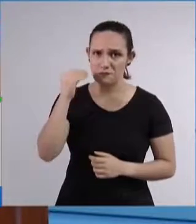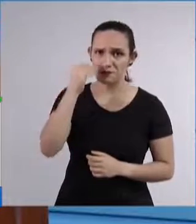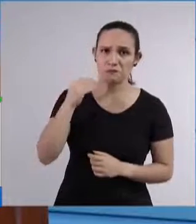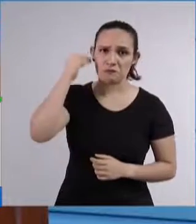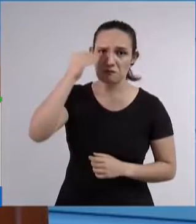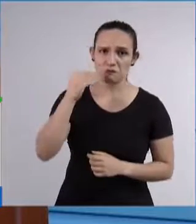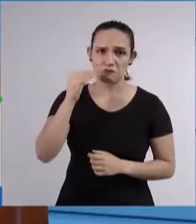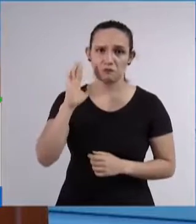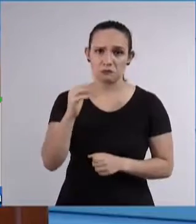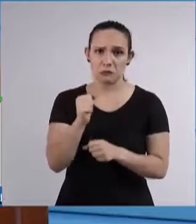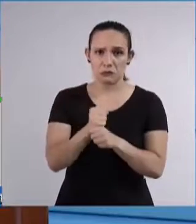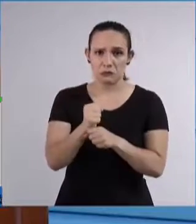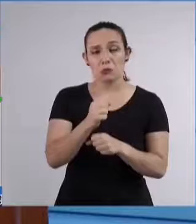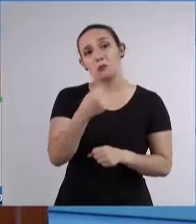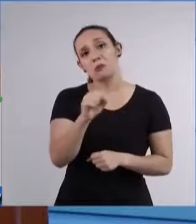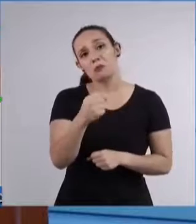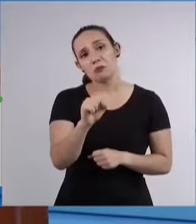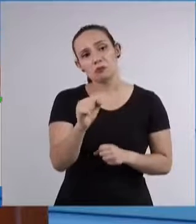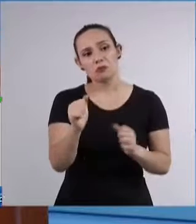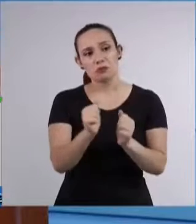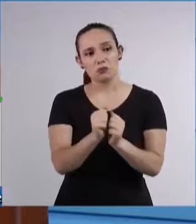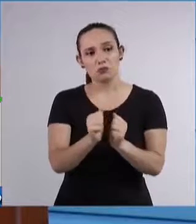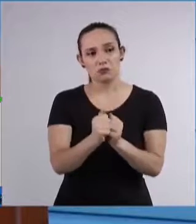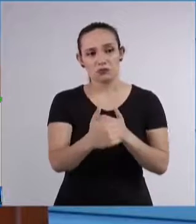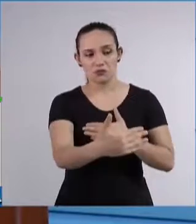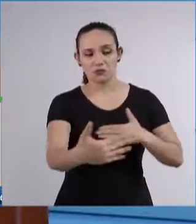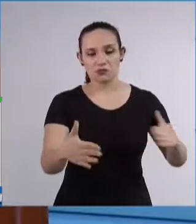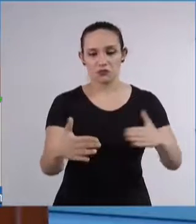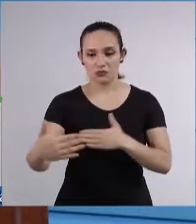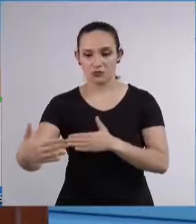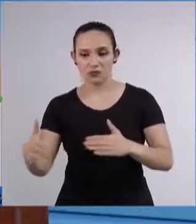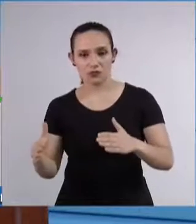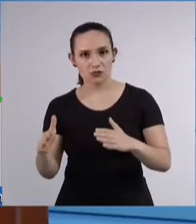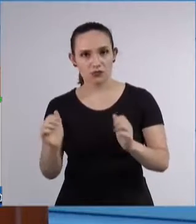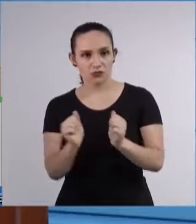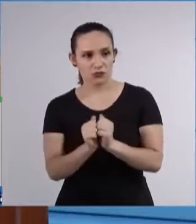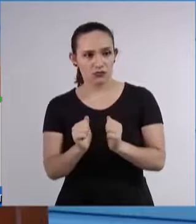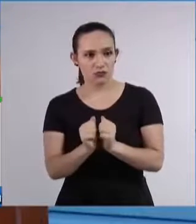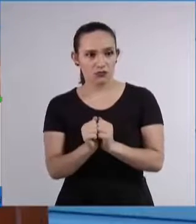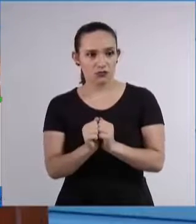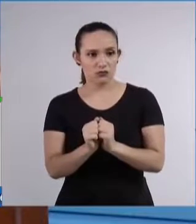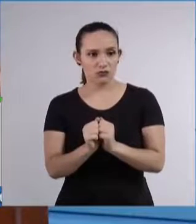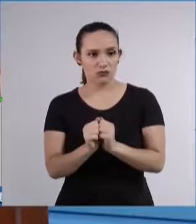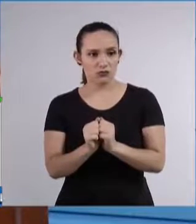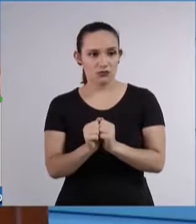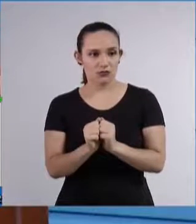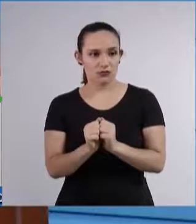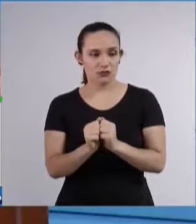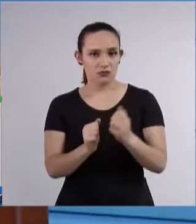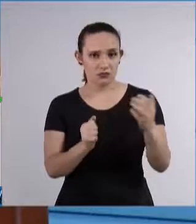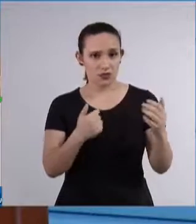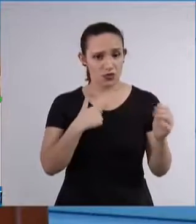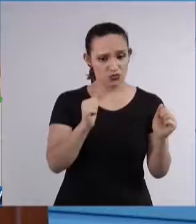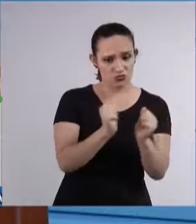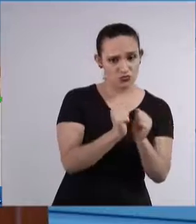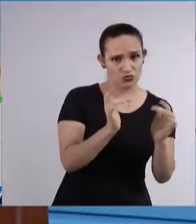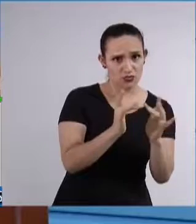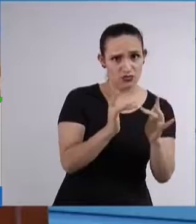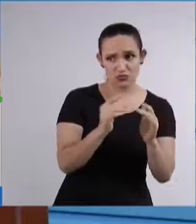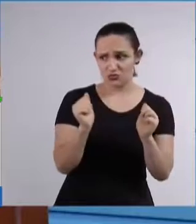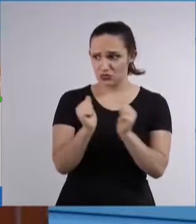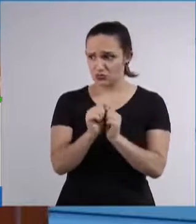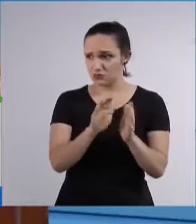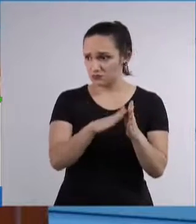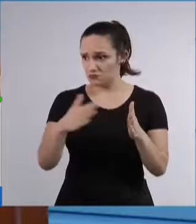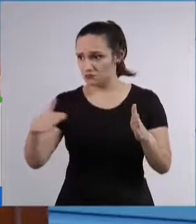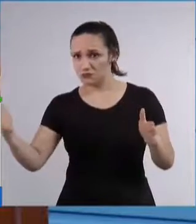anos, dois gabinetes distantes do gabinete do moço que está concorrendo aí junto